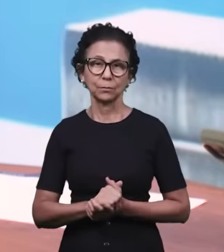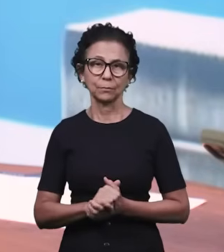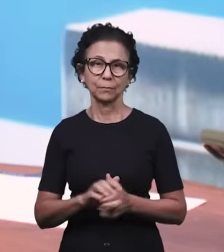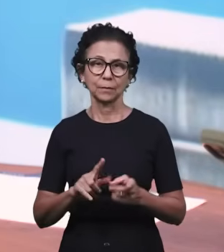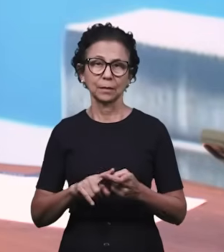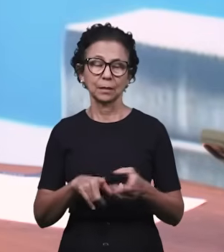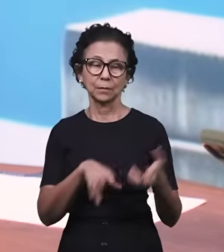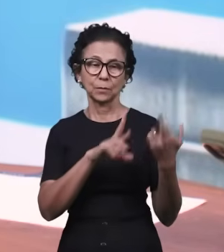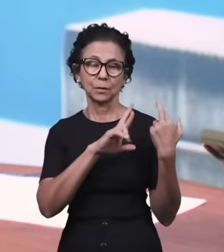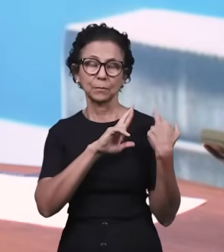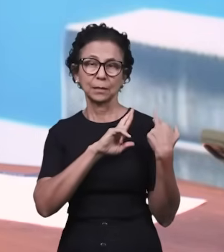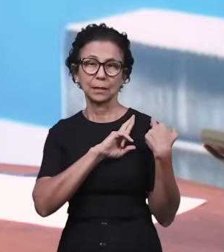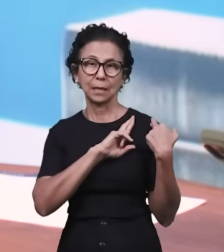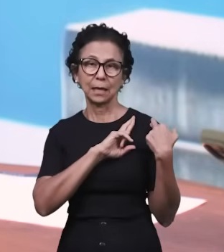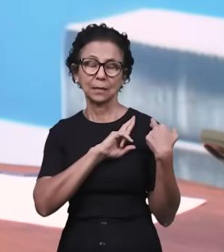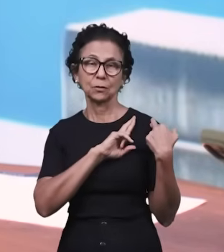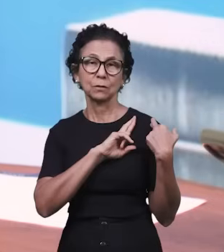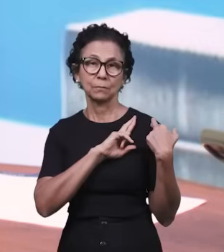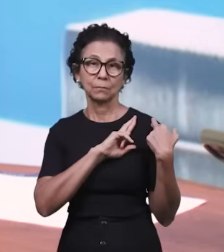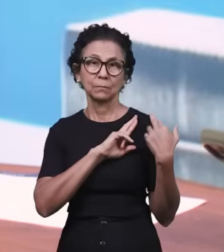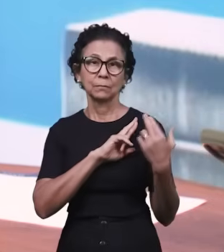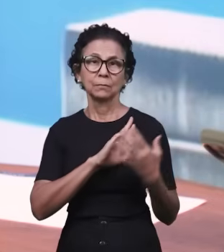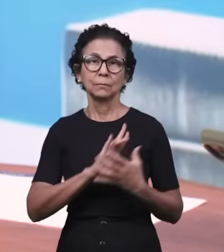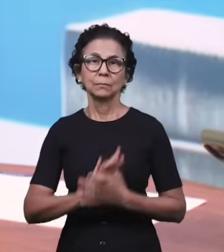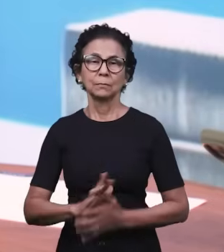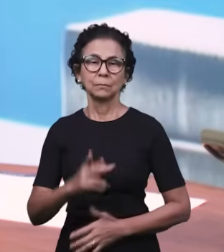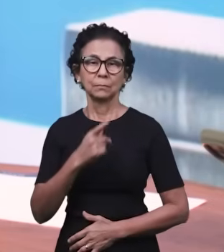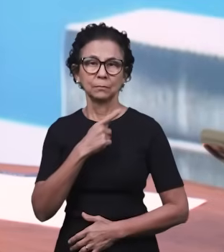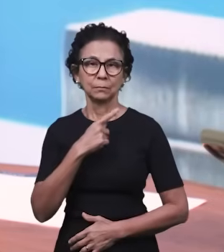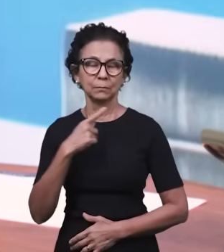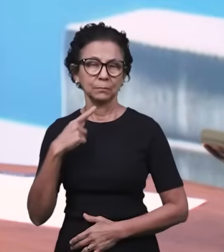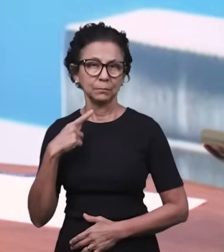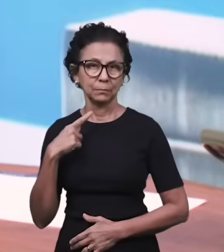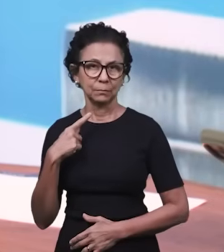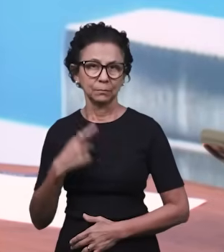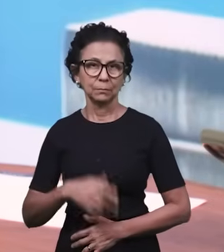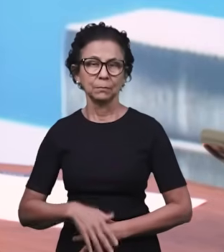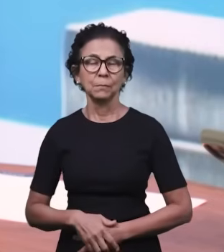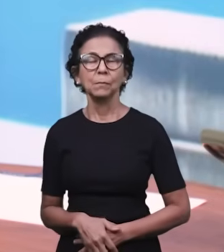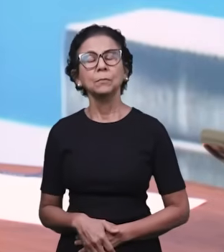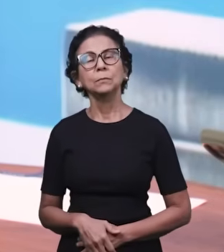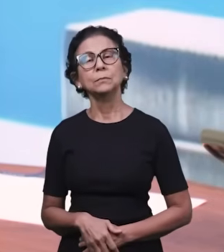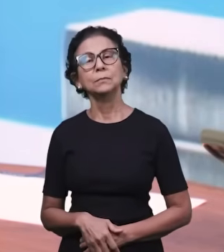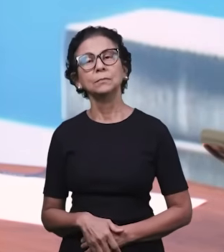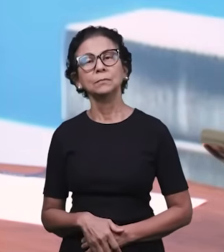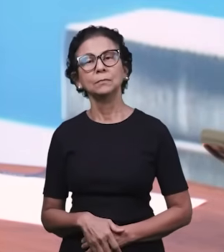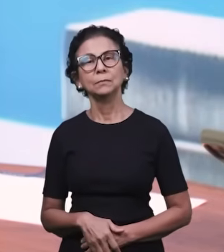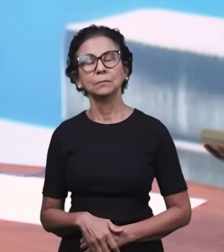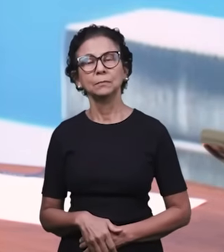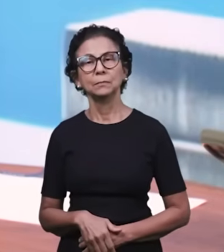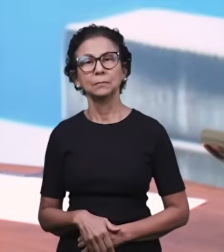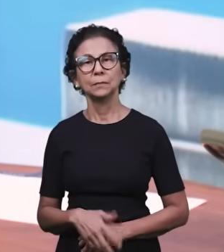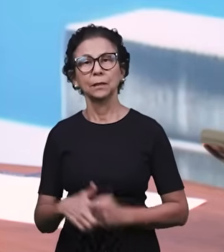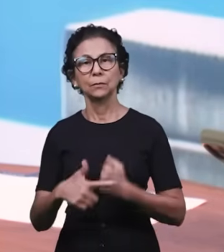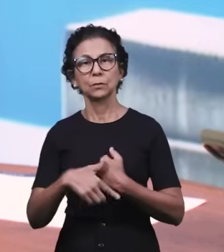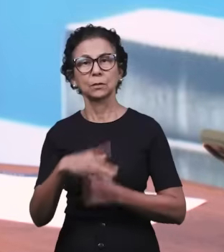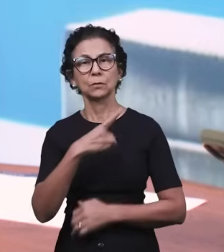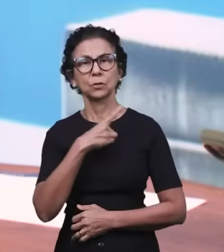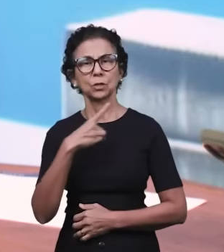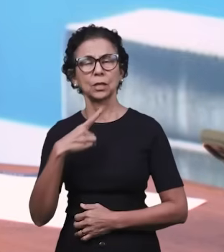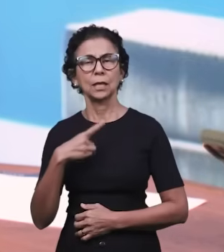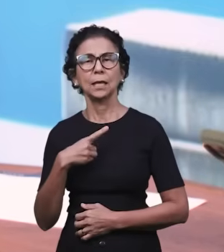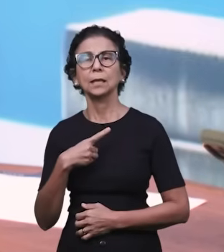um serviço à mesa, é uma bênção, é uma honra, porque o que nós podemos fazer para o Senhor é sempre uma